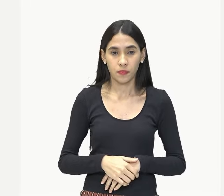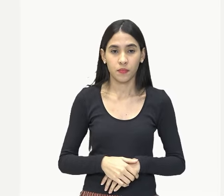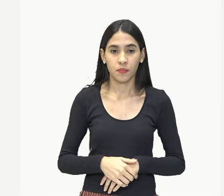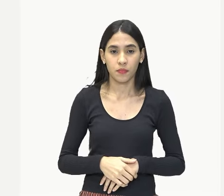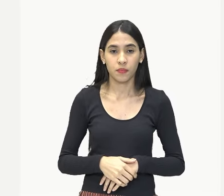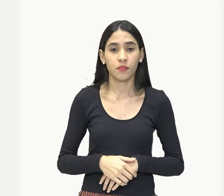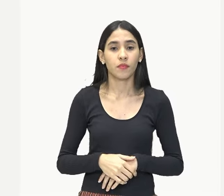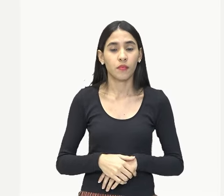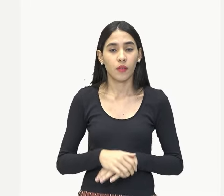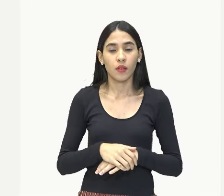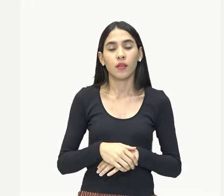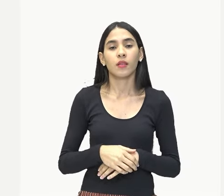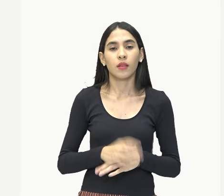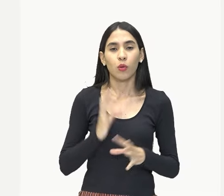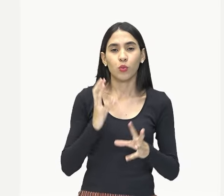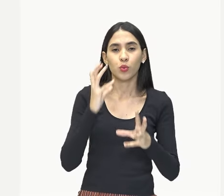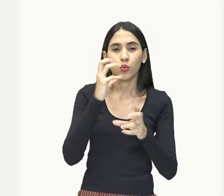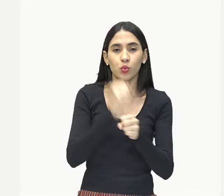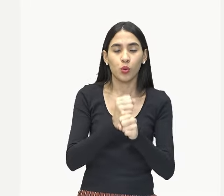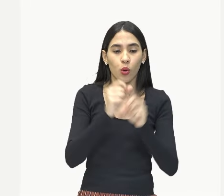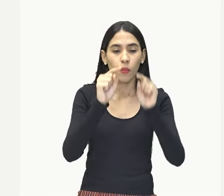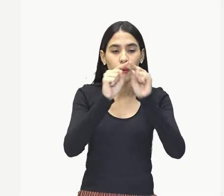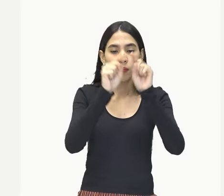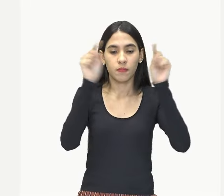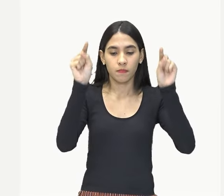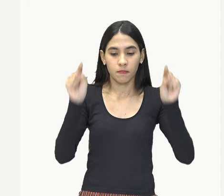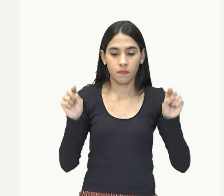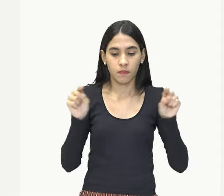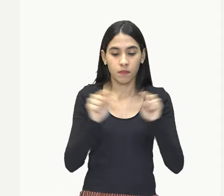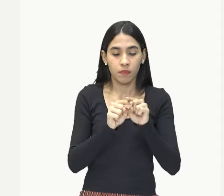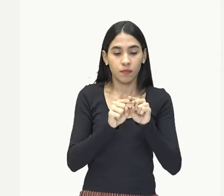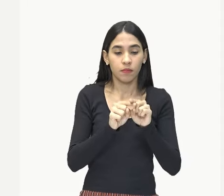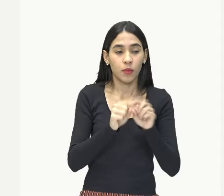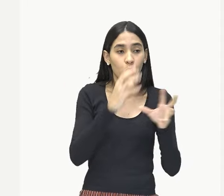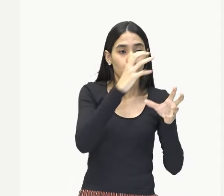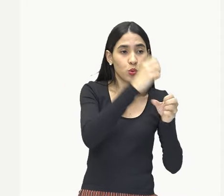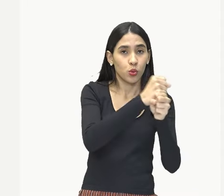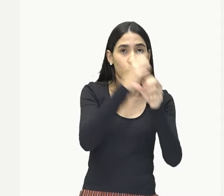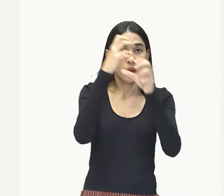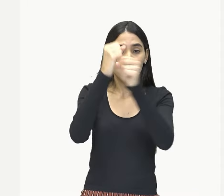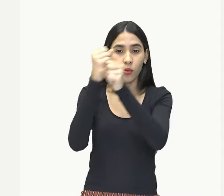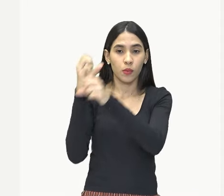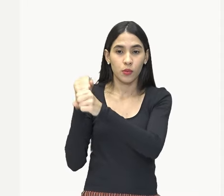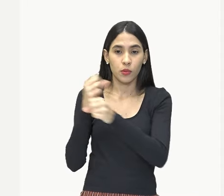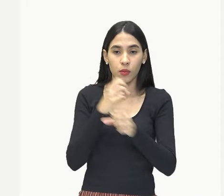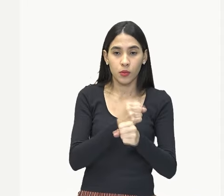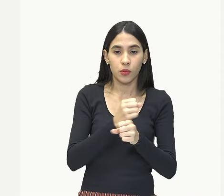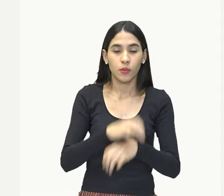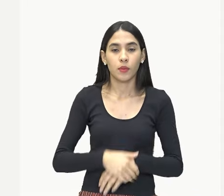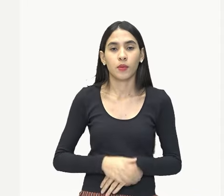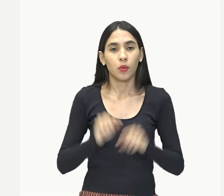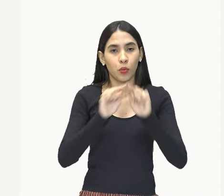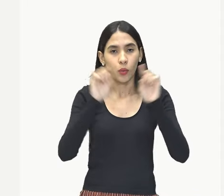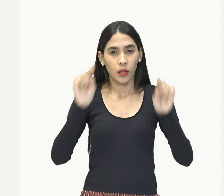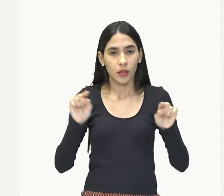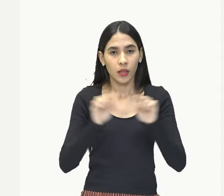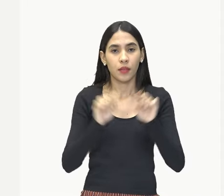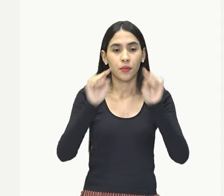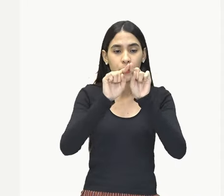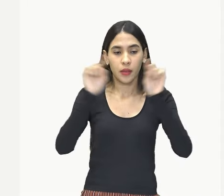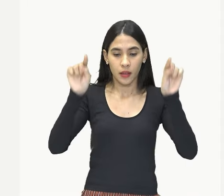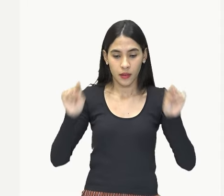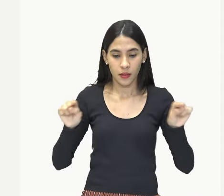nada mais é do que a soma de todos os lados, seja do quadrado, seja do retângulo. E o que é que